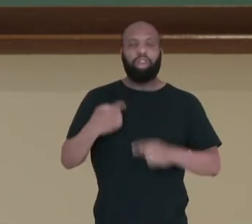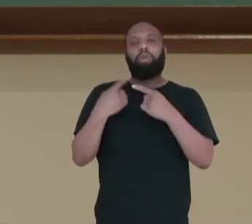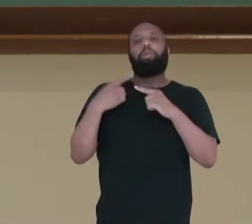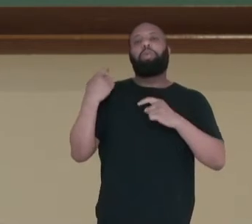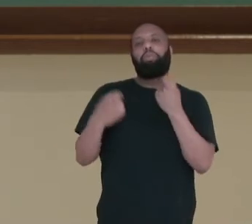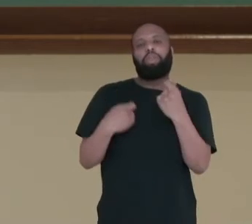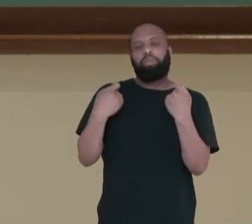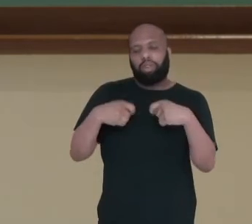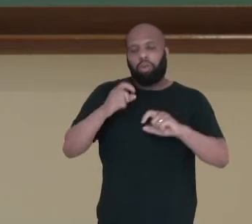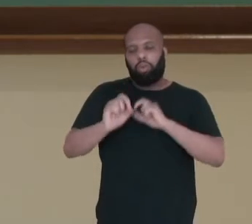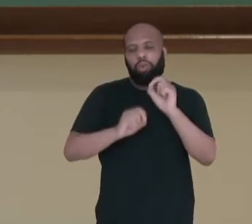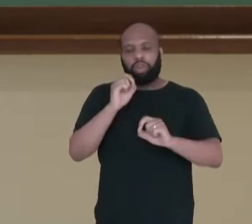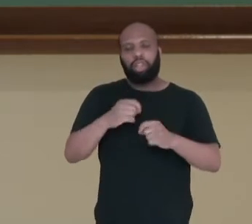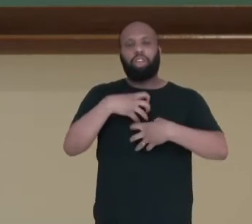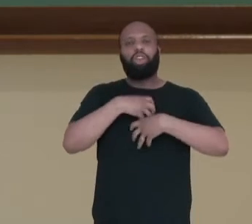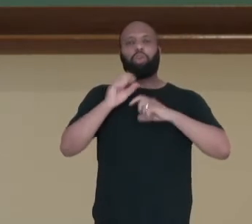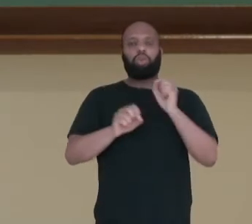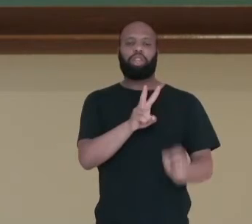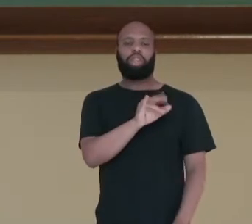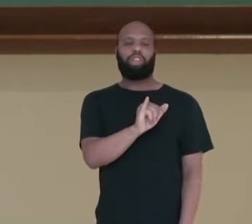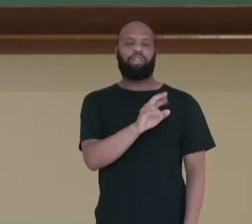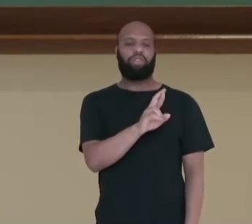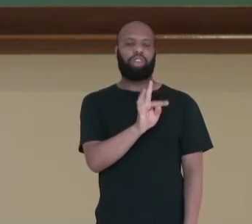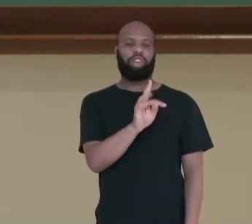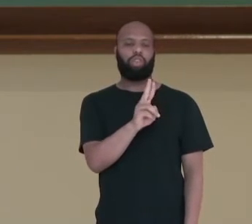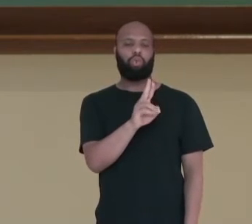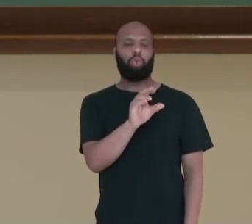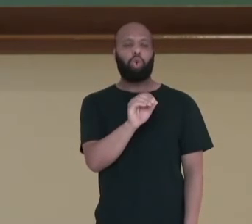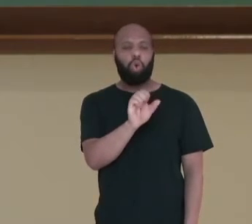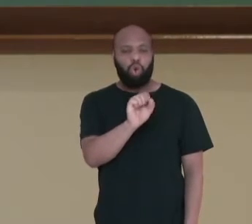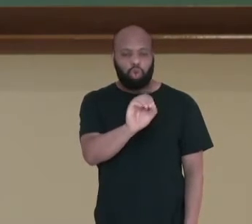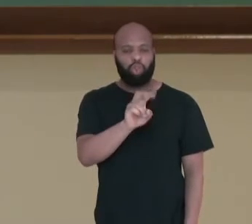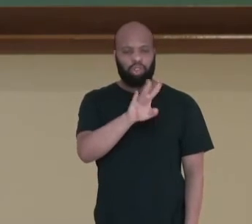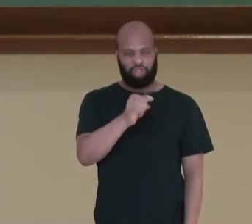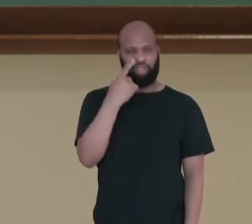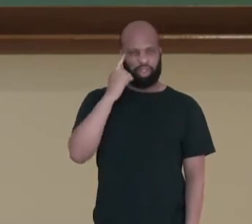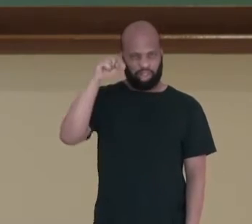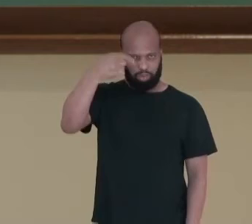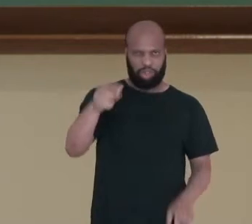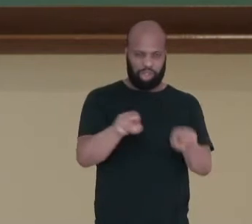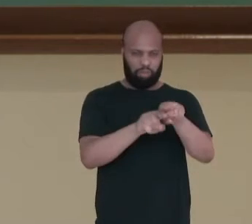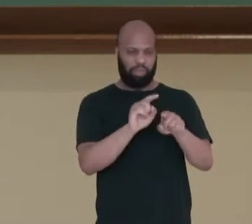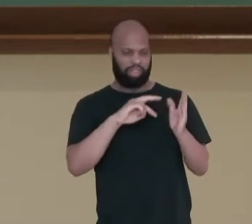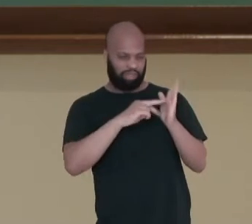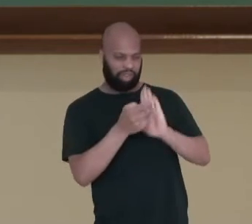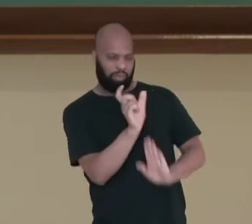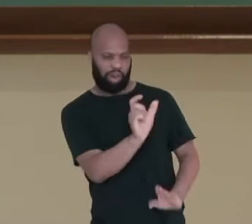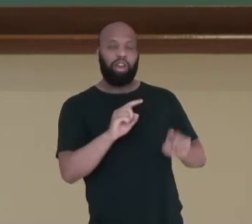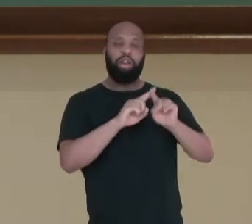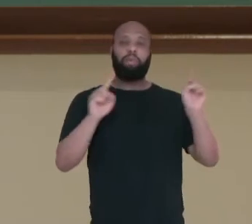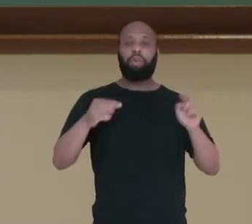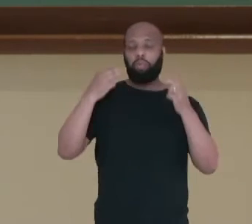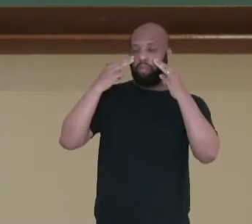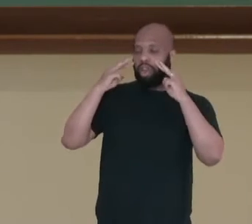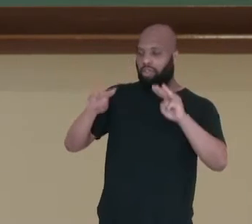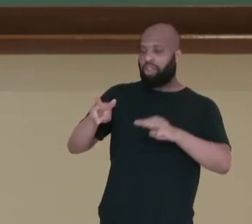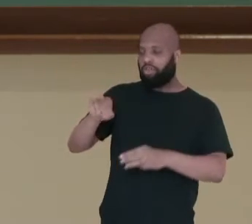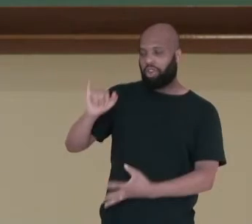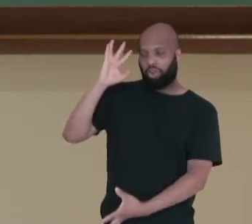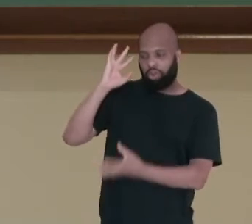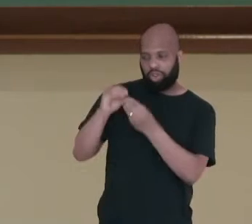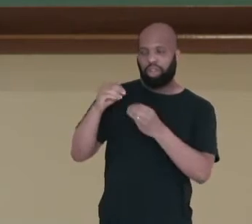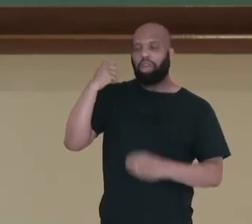precisava ser virtuoso, coisa que a gente vai ver daqui a pouquinho. O Maquiavel já vai entender a política como